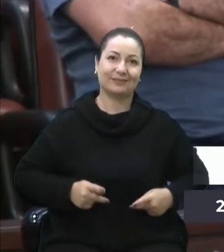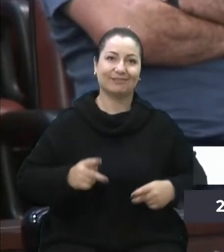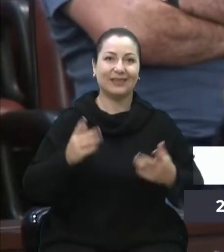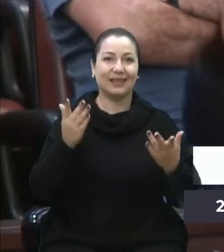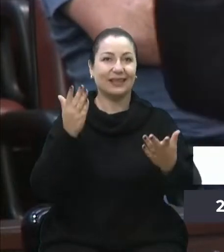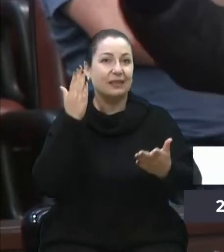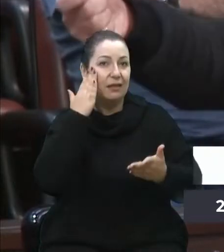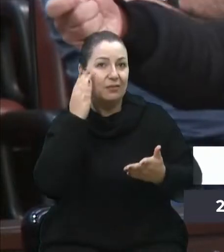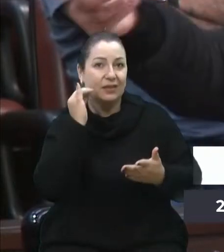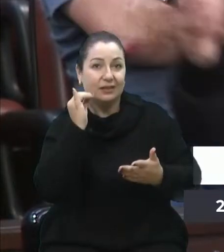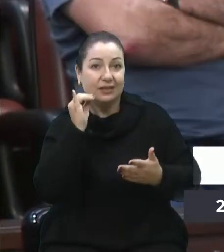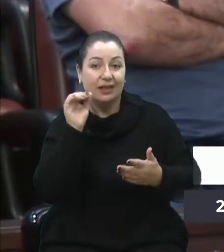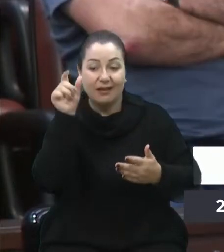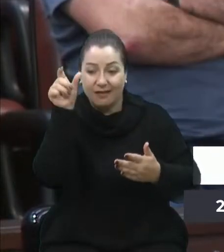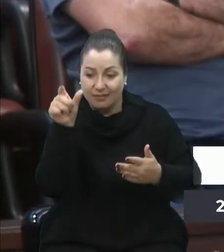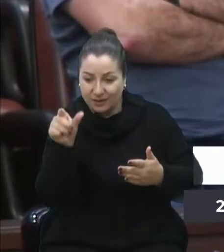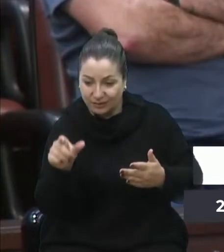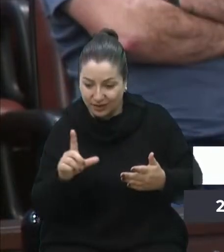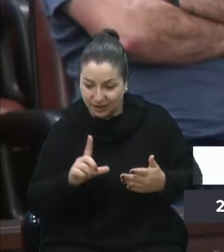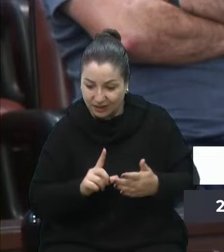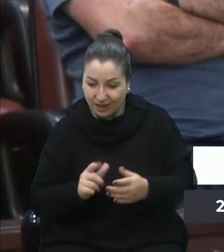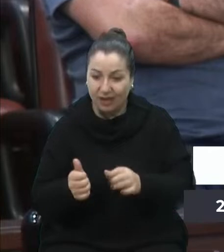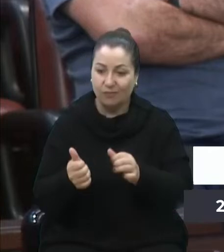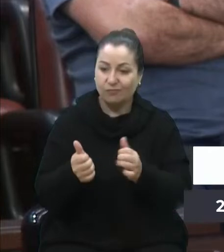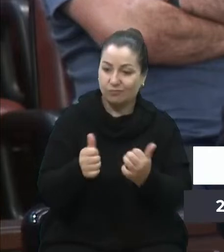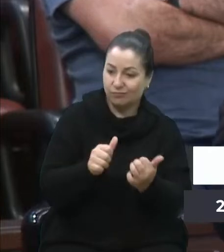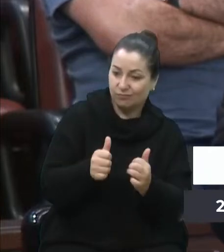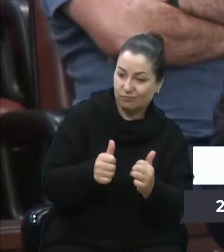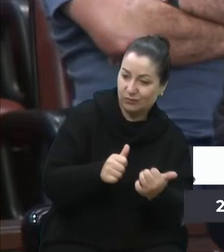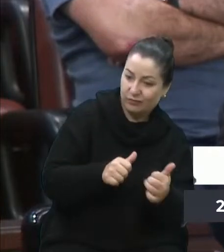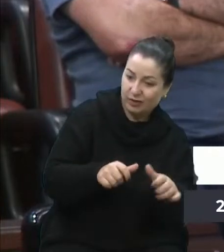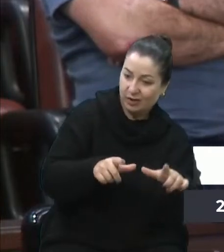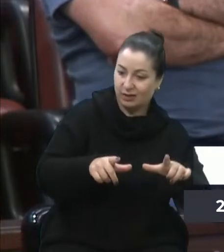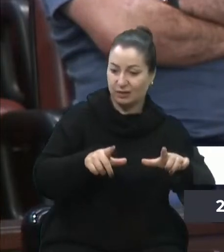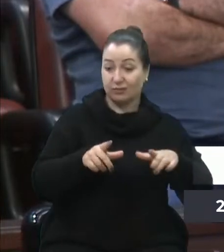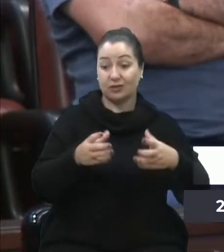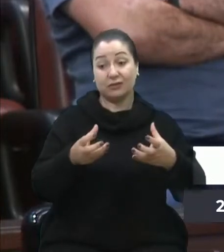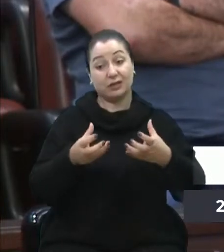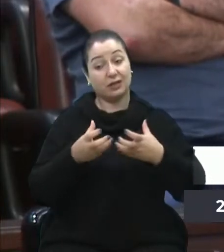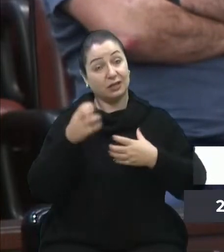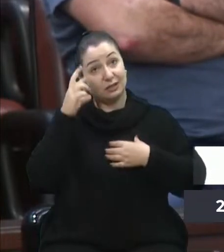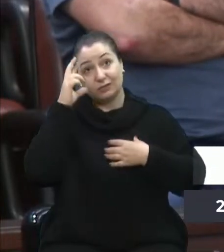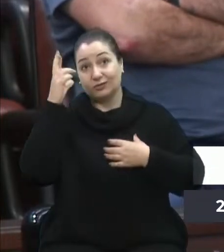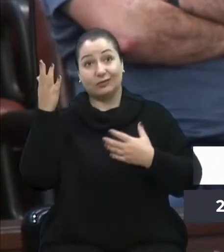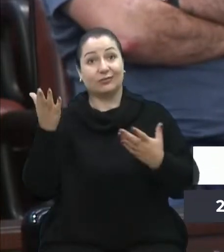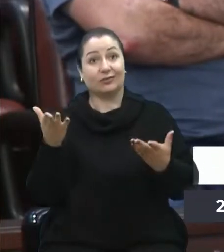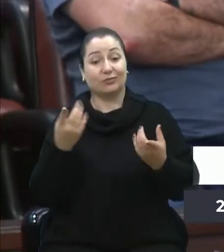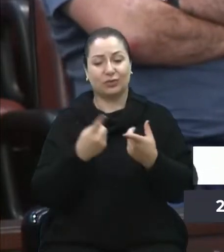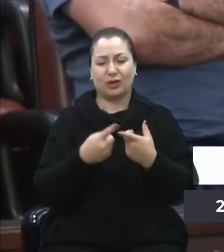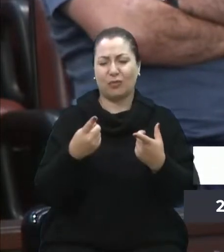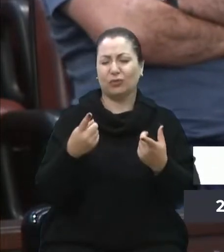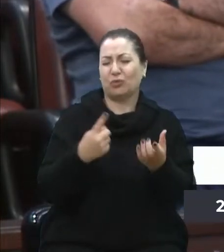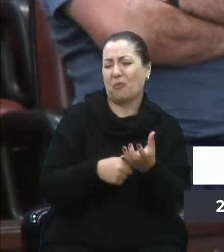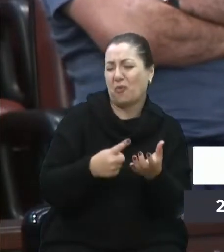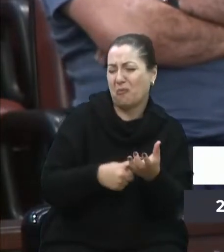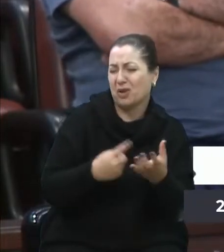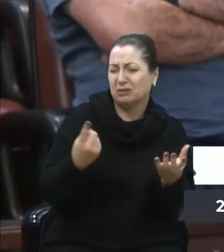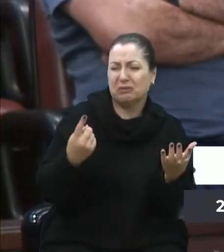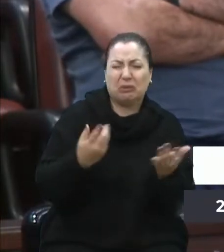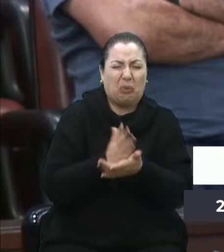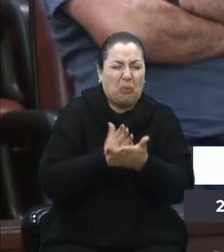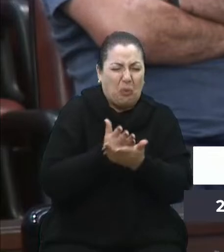qualificação, ela vai querer abraçar essa causa de ser diretor, porque é muito compromisso, é muita incomodação, me perdoe a expressão, é